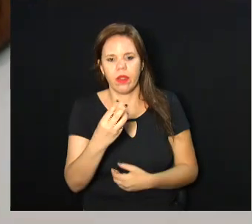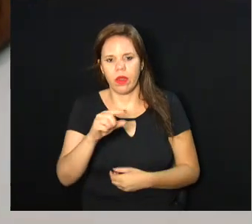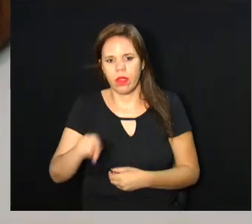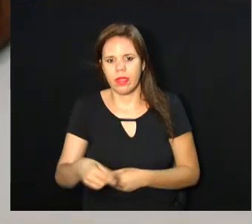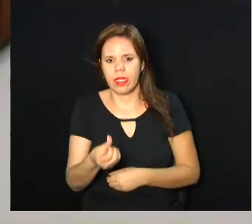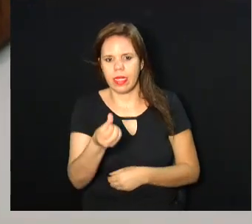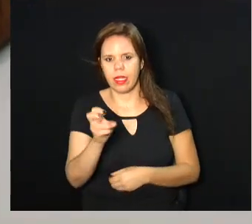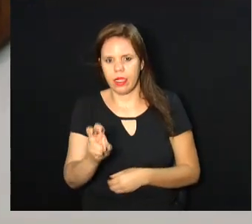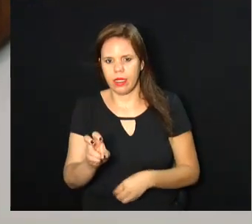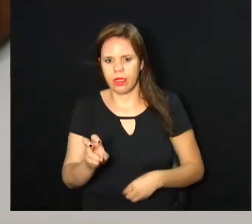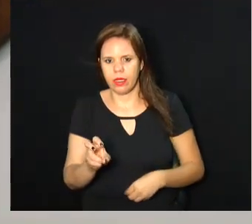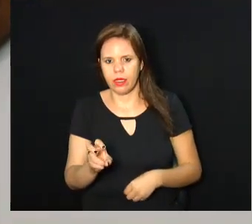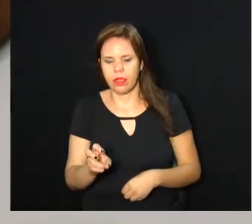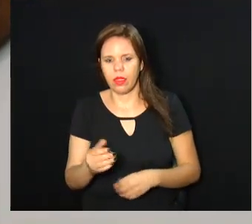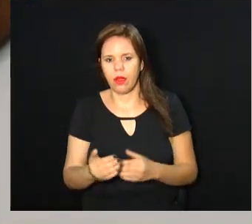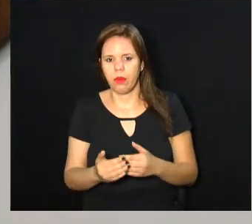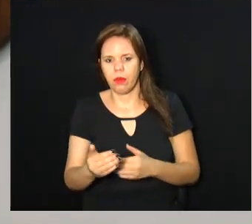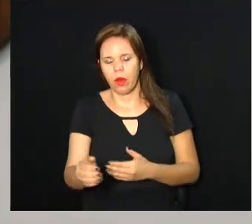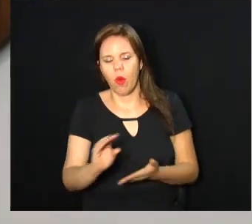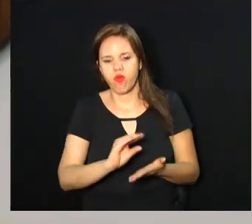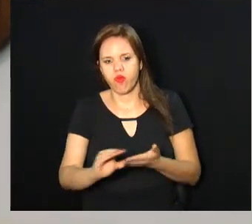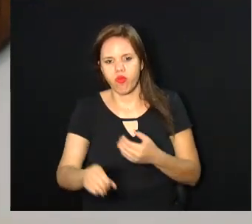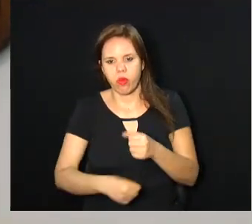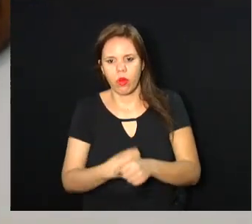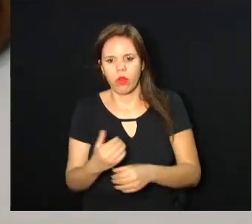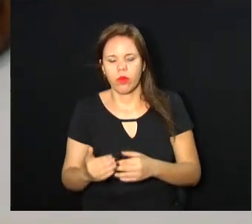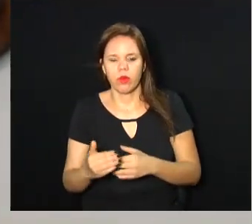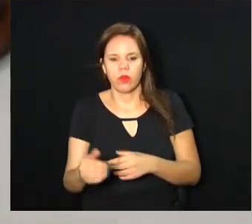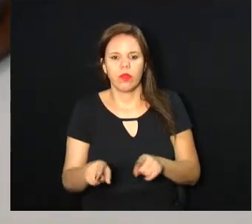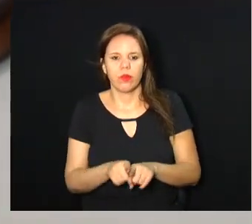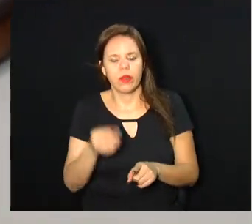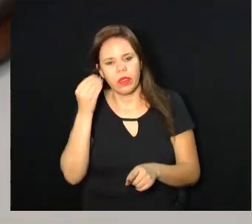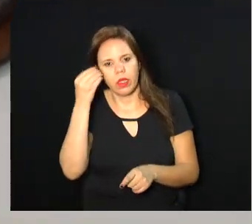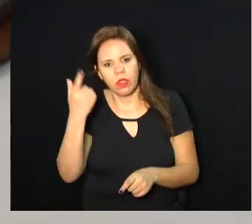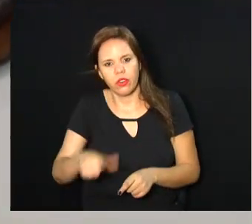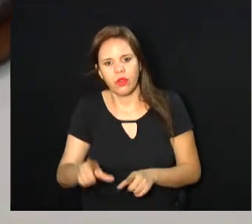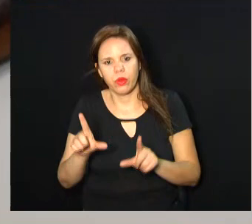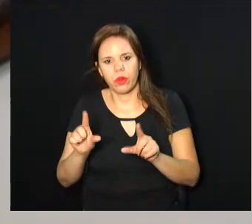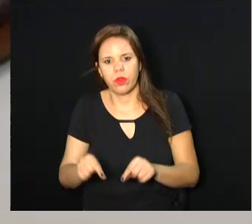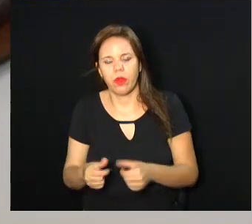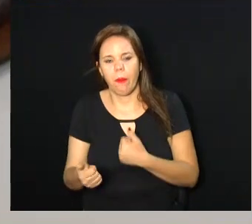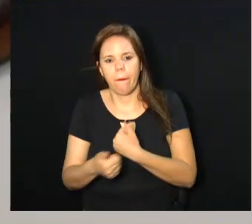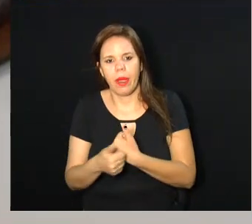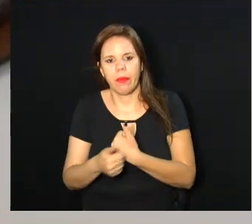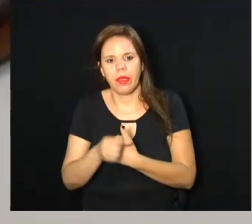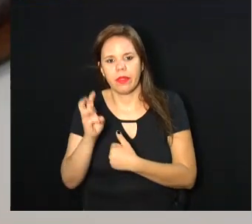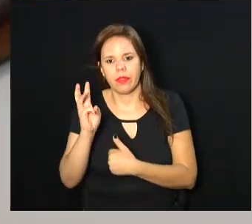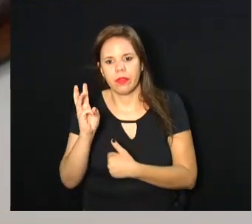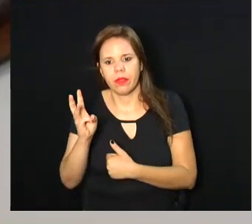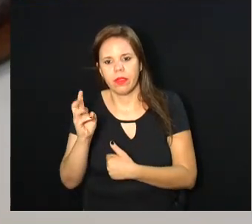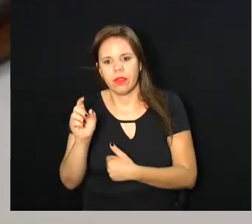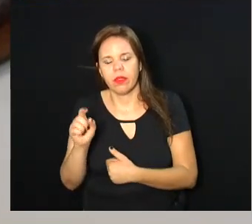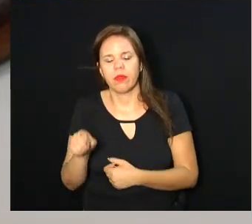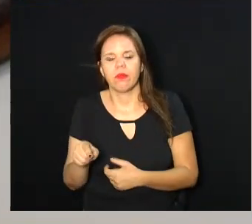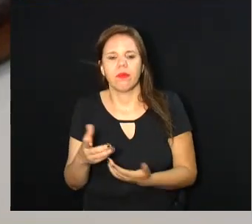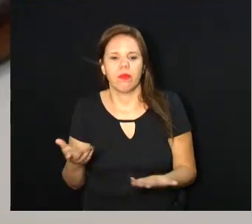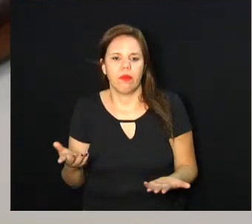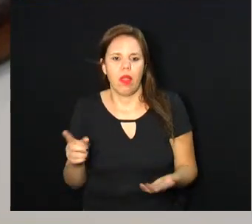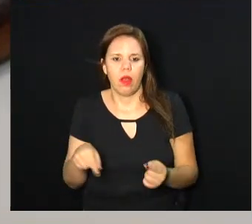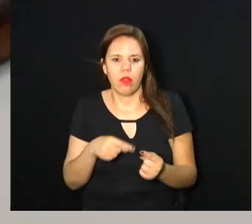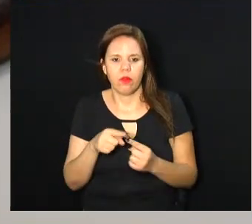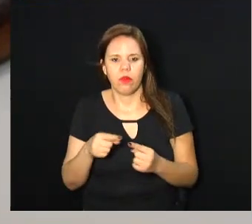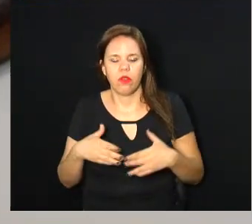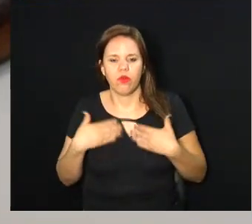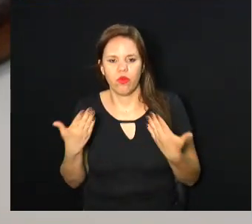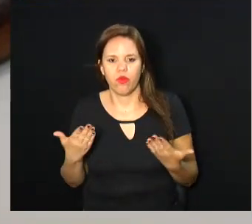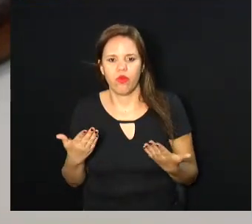3,65, já na previsão orçamentária, e tentar de novo, né, chegar próximo dos 3 aí, que era a nossa meta. Nos